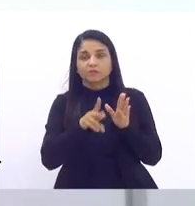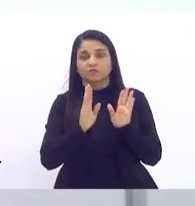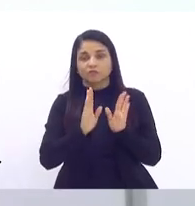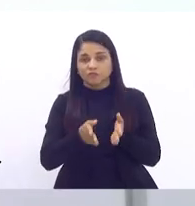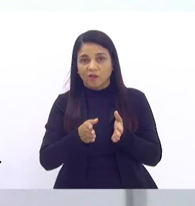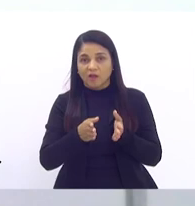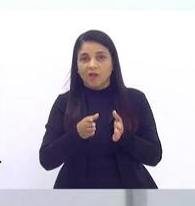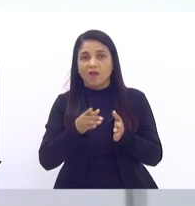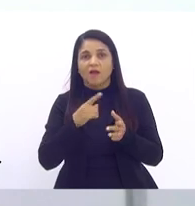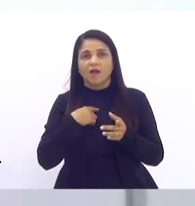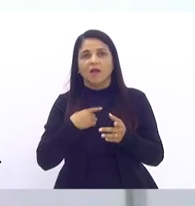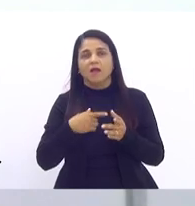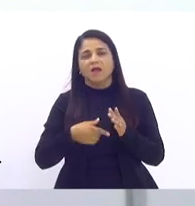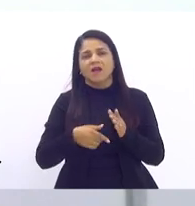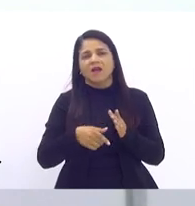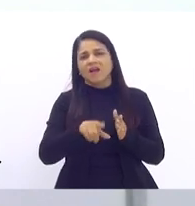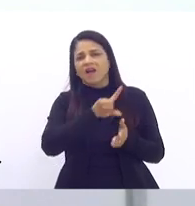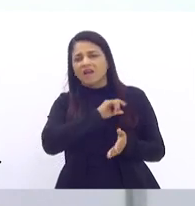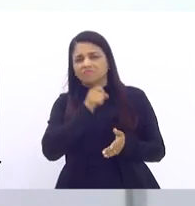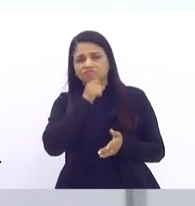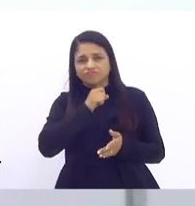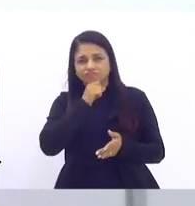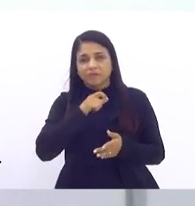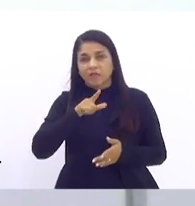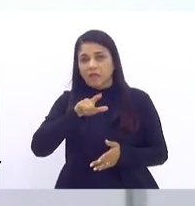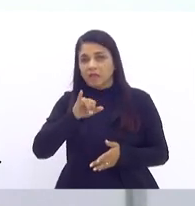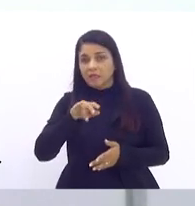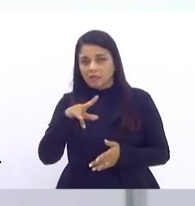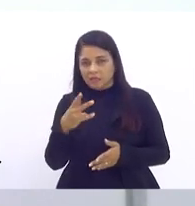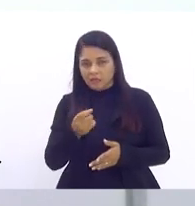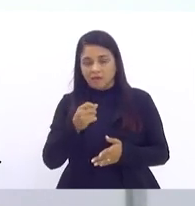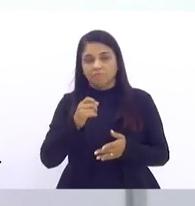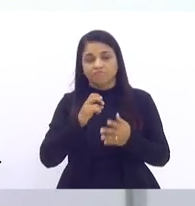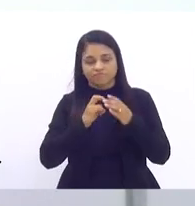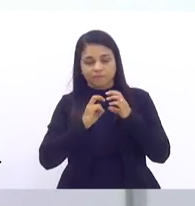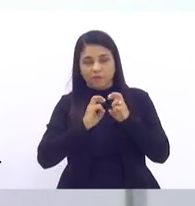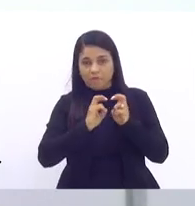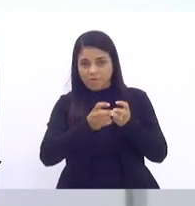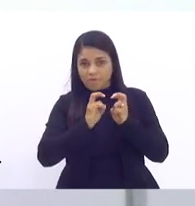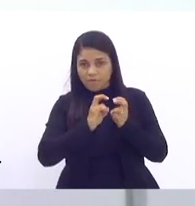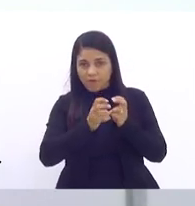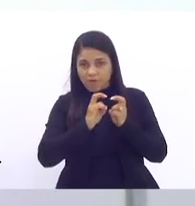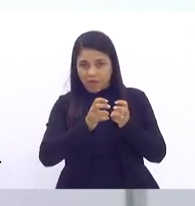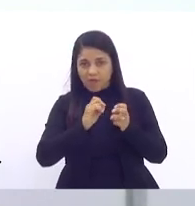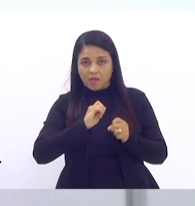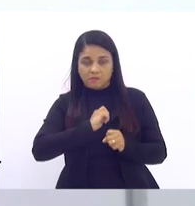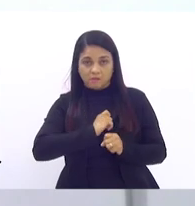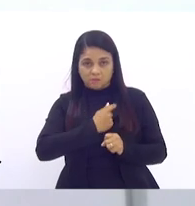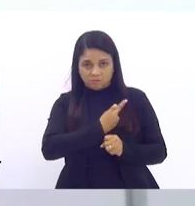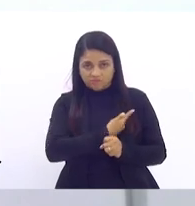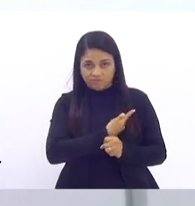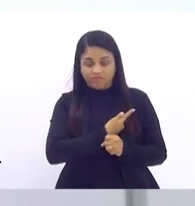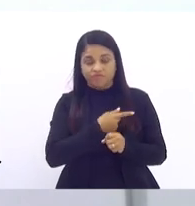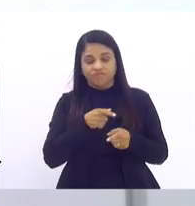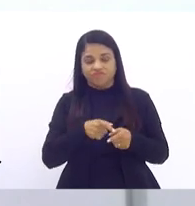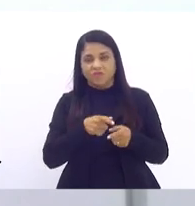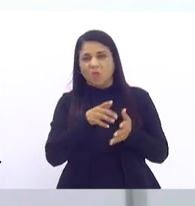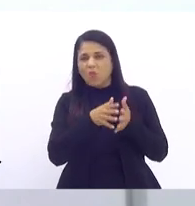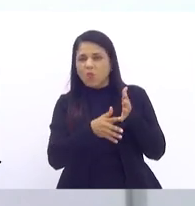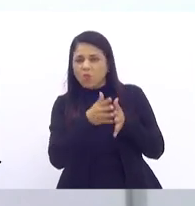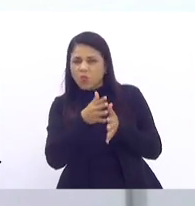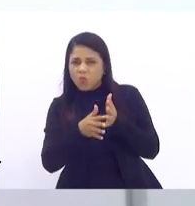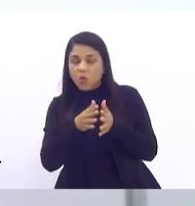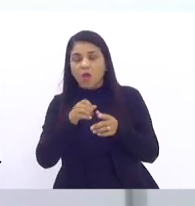a antiga linha férrea da cidade de São Gonçalo que estava sendo ocupada de forma desordenada e